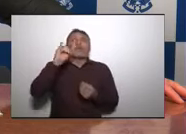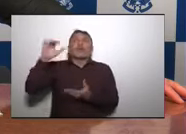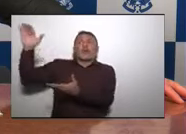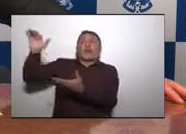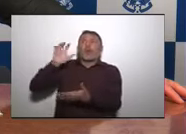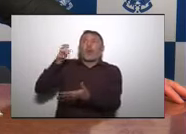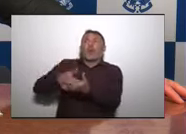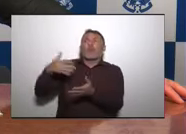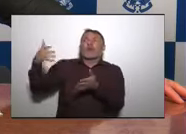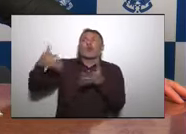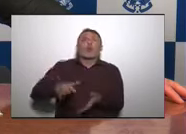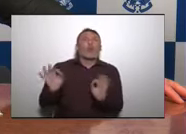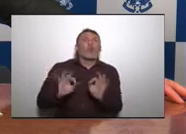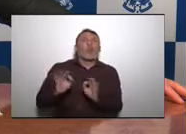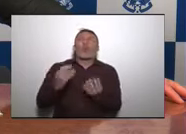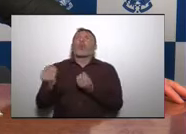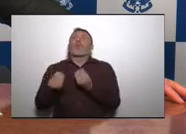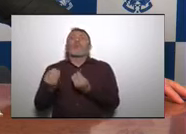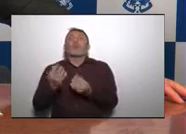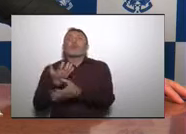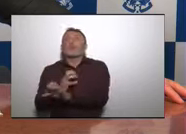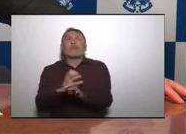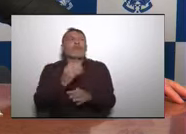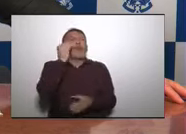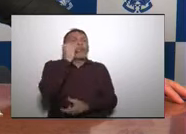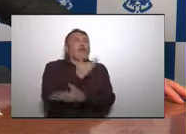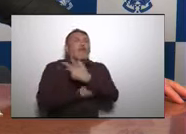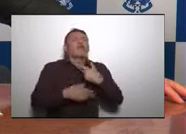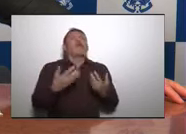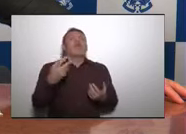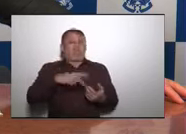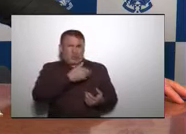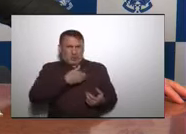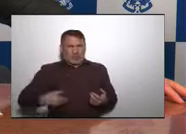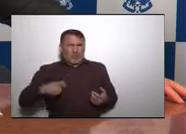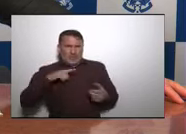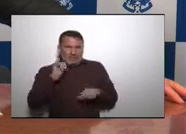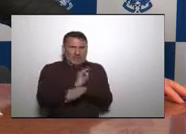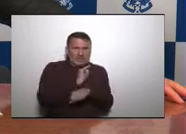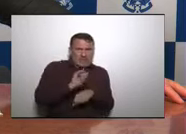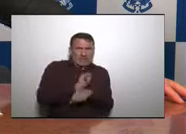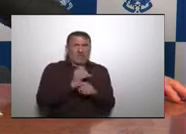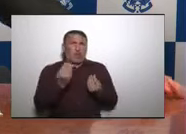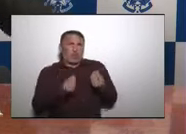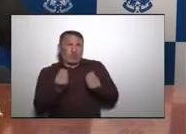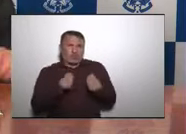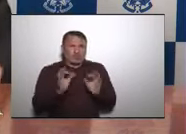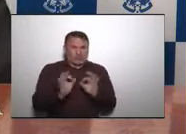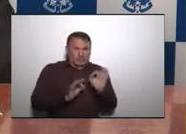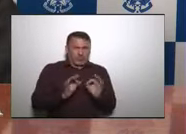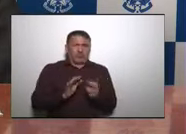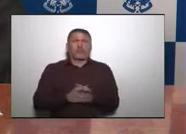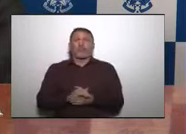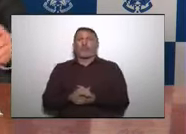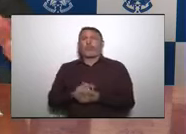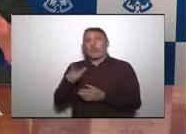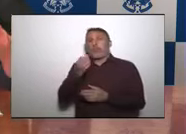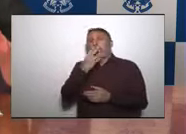outro fornecedor talvez aqui de dentro do país. Sim. Mesmo. Olha, Luana, boa pergunta. Assim,